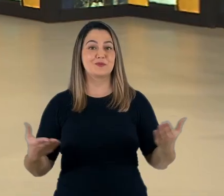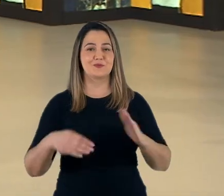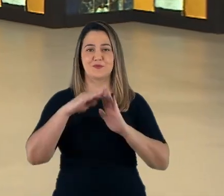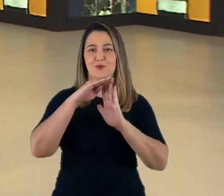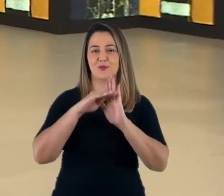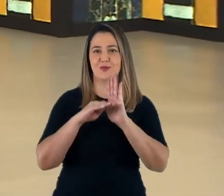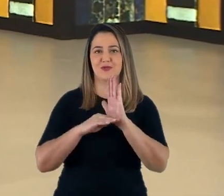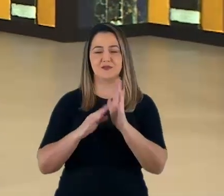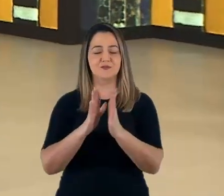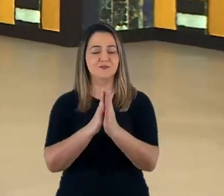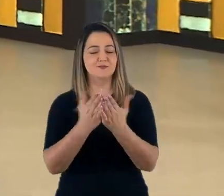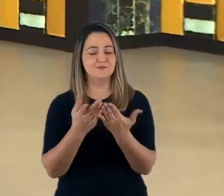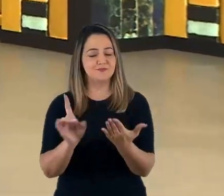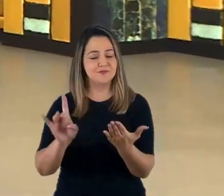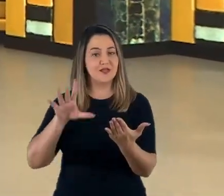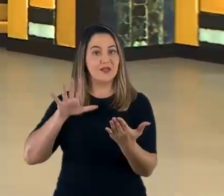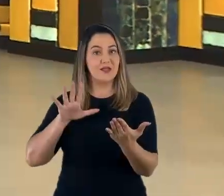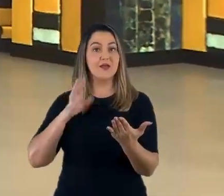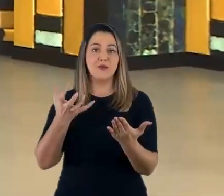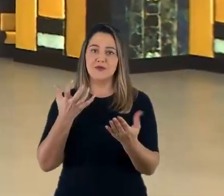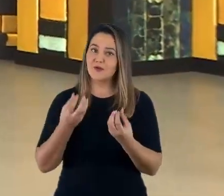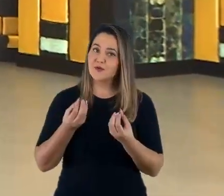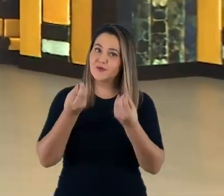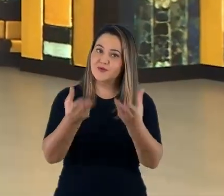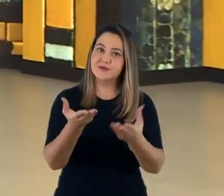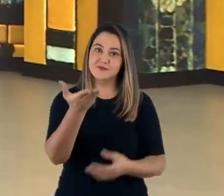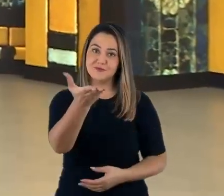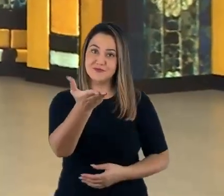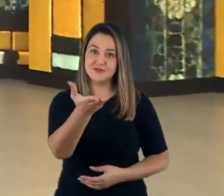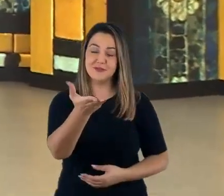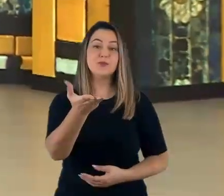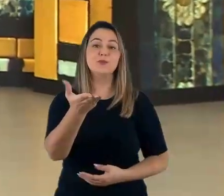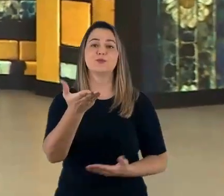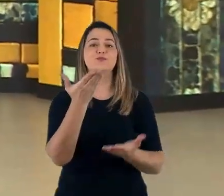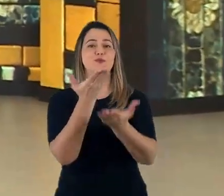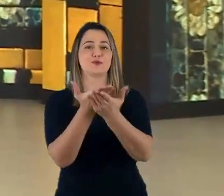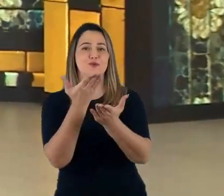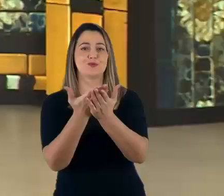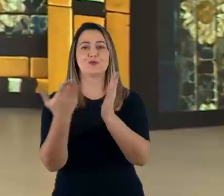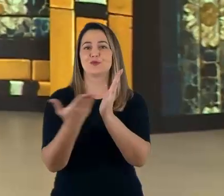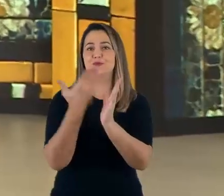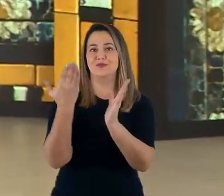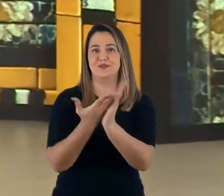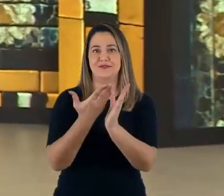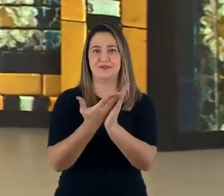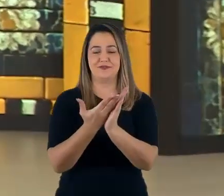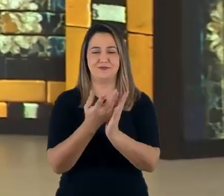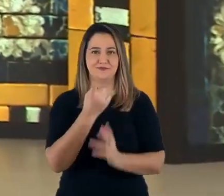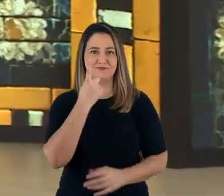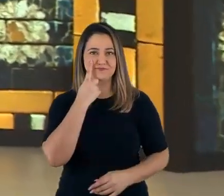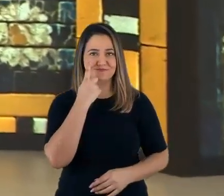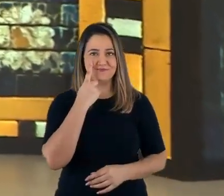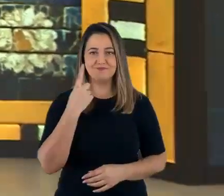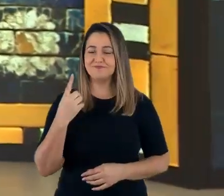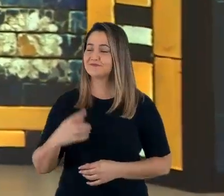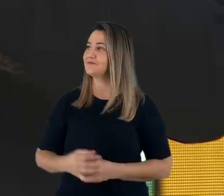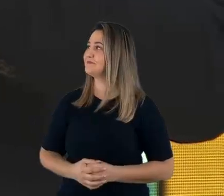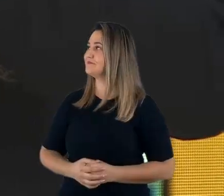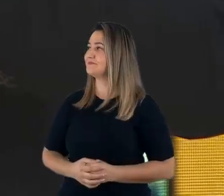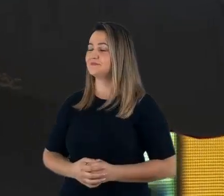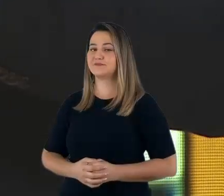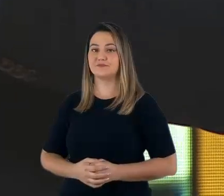Estamos de volta com o programa Evidências, mas eu não posso deixar de oferecer inteiramente grátis para você e sua família o nosso Guia de